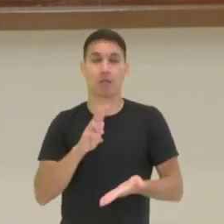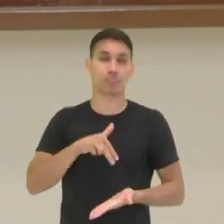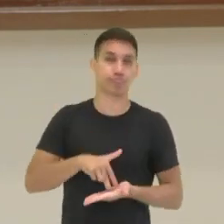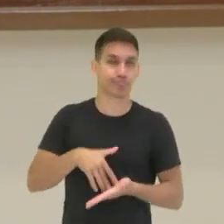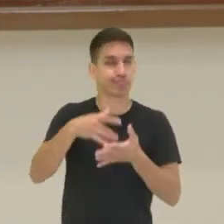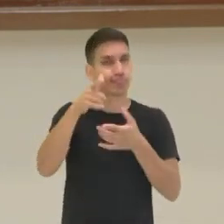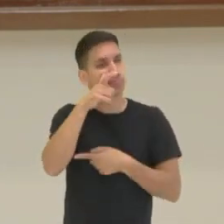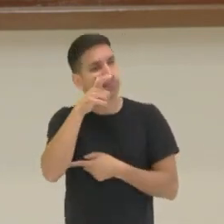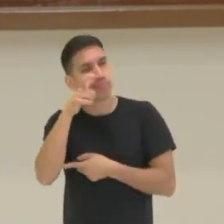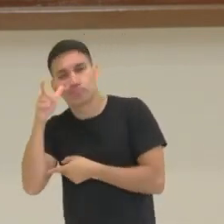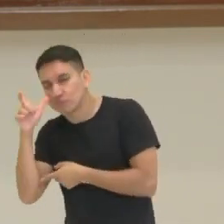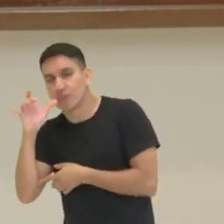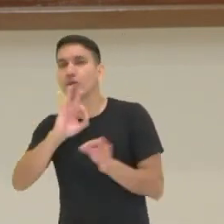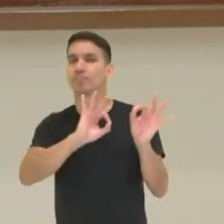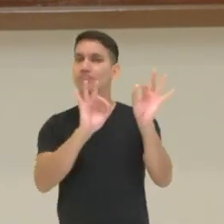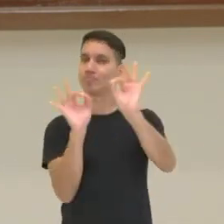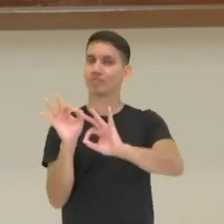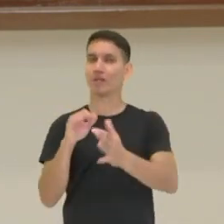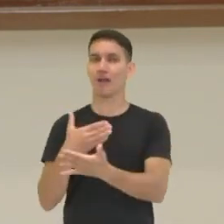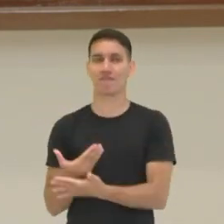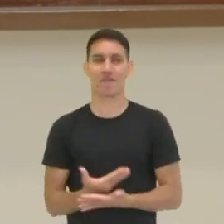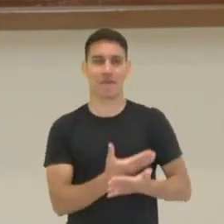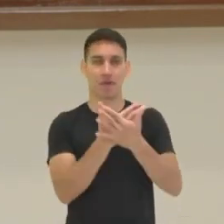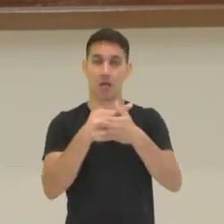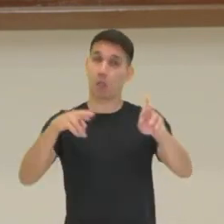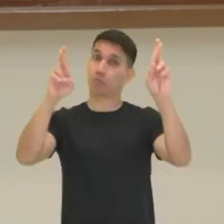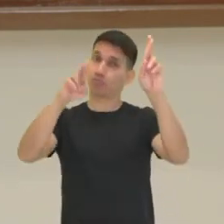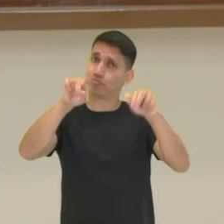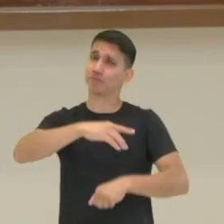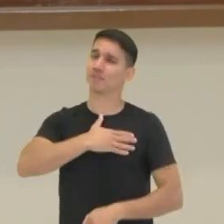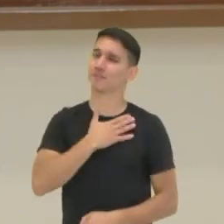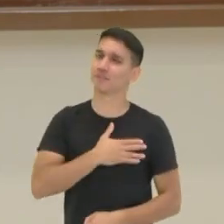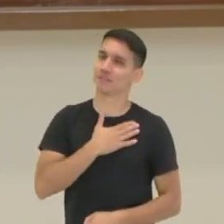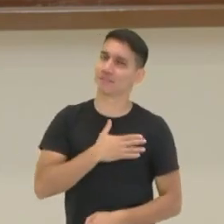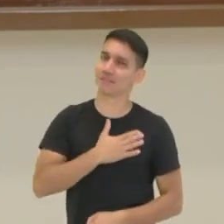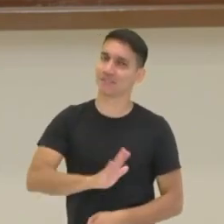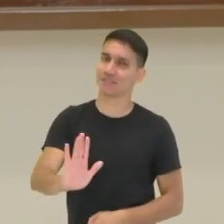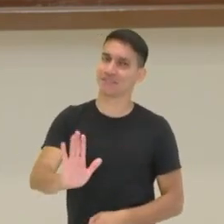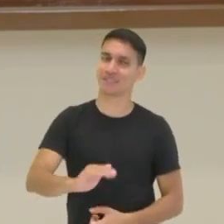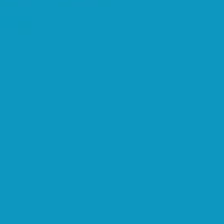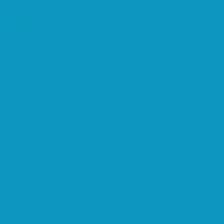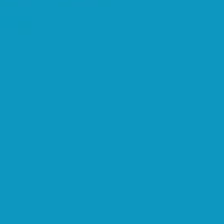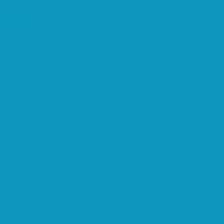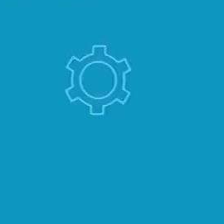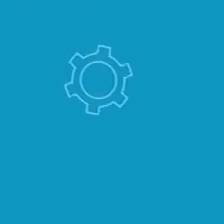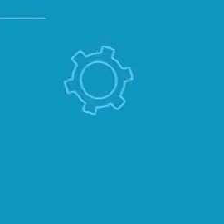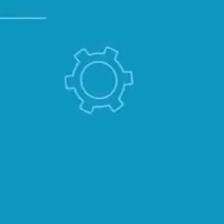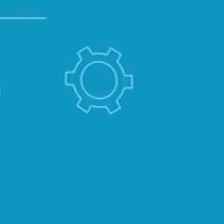contemplando as nossas videoaulas, espero que tenham gostado e até breve.